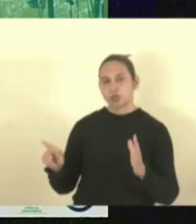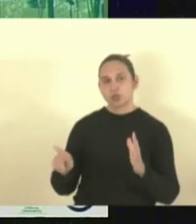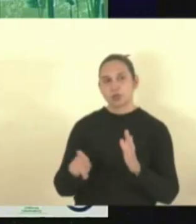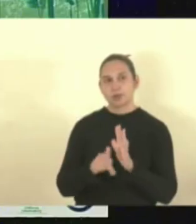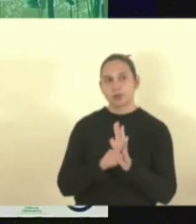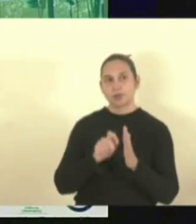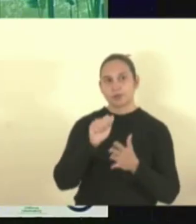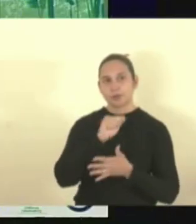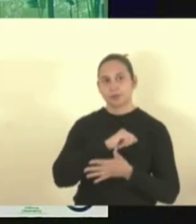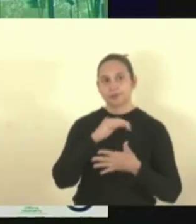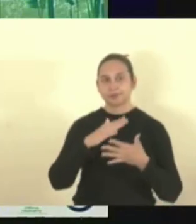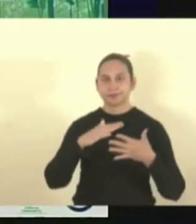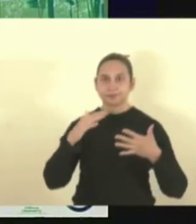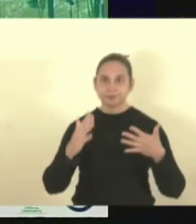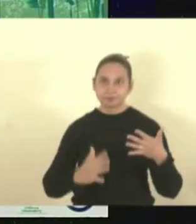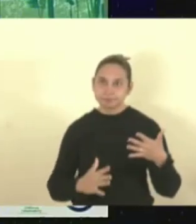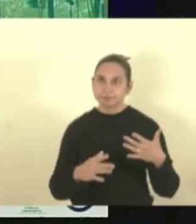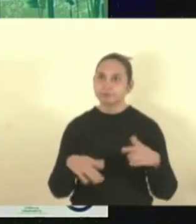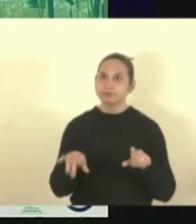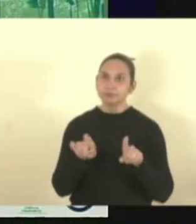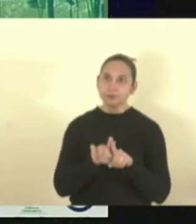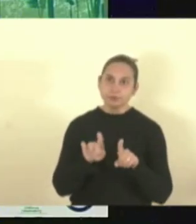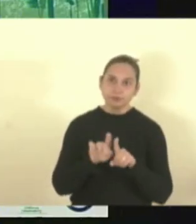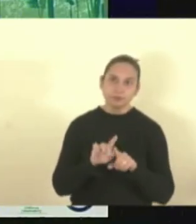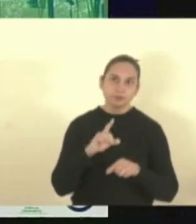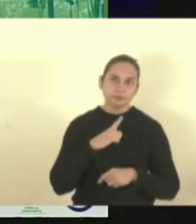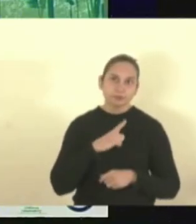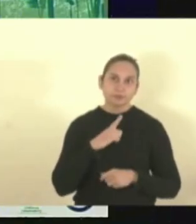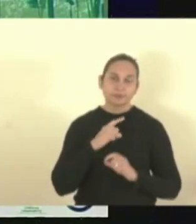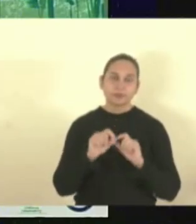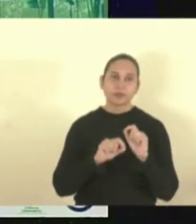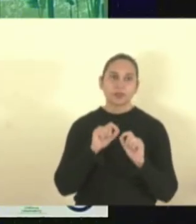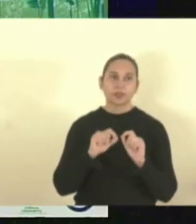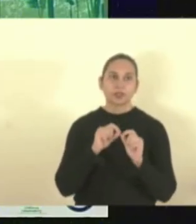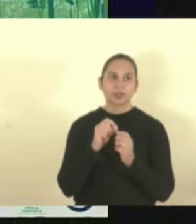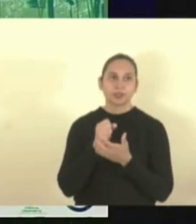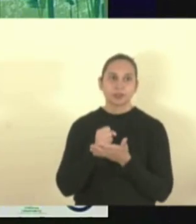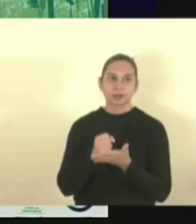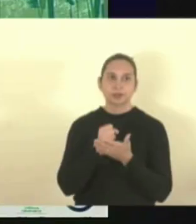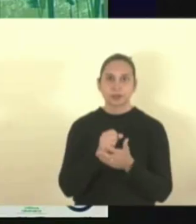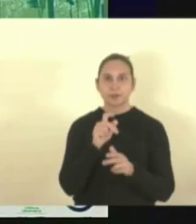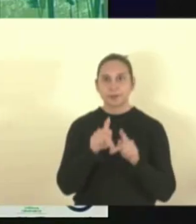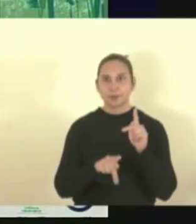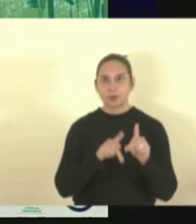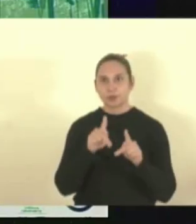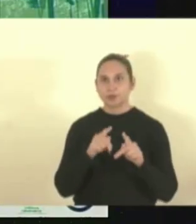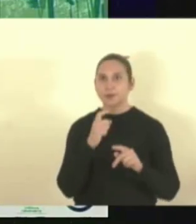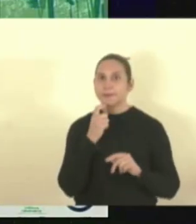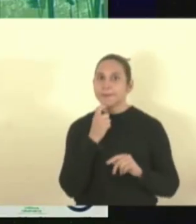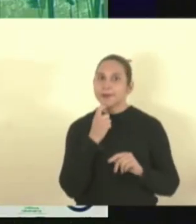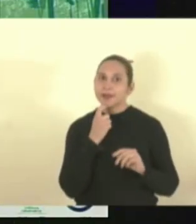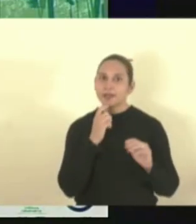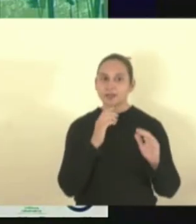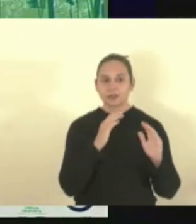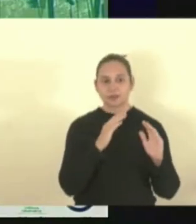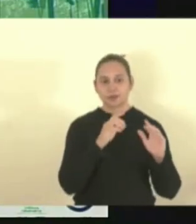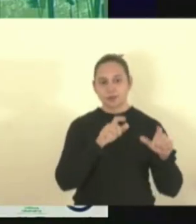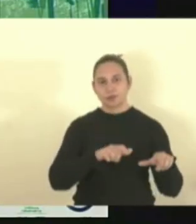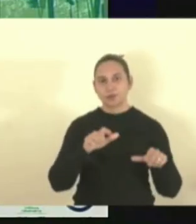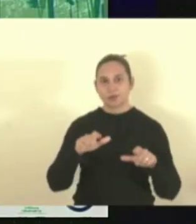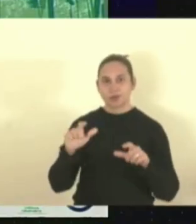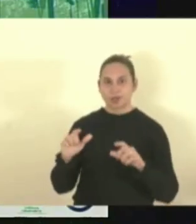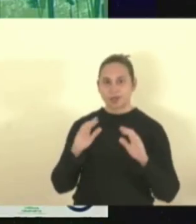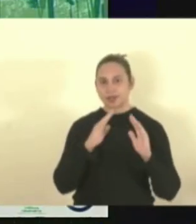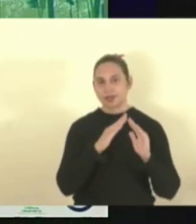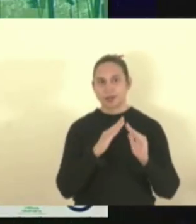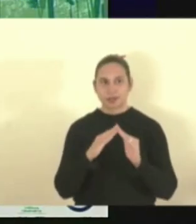Espírito Santo, e também tem a ver com a sustentação de populações costeiras, já que essas áreas, indiretamente, são